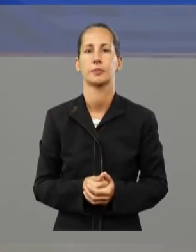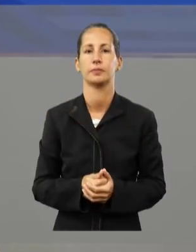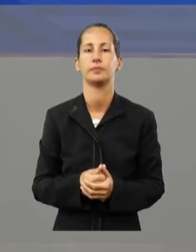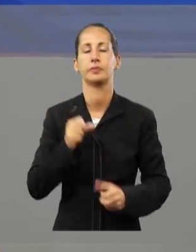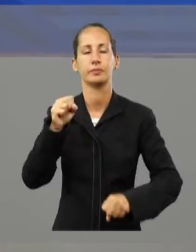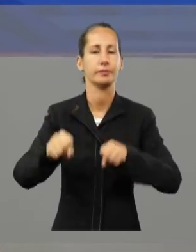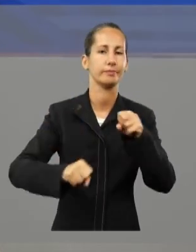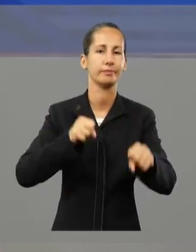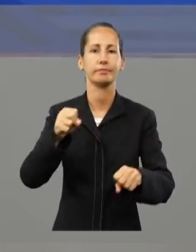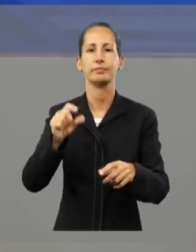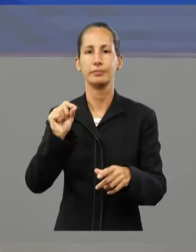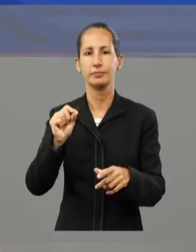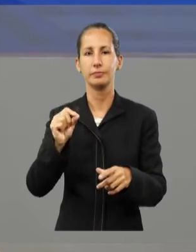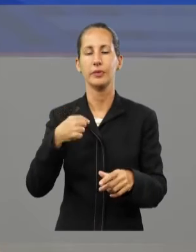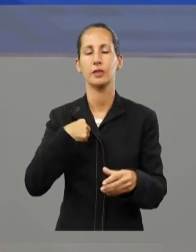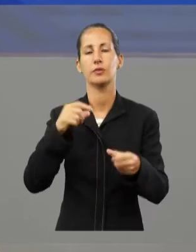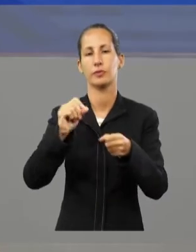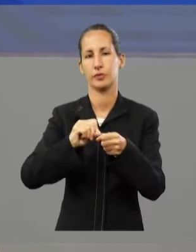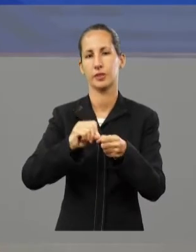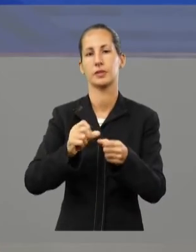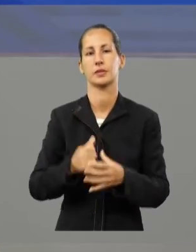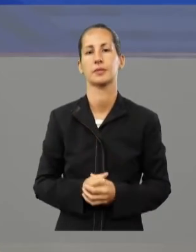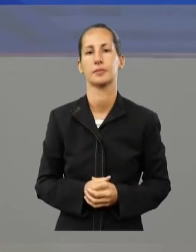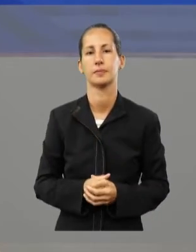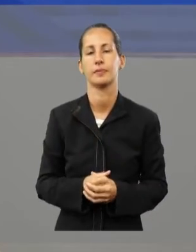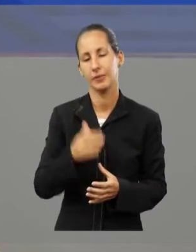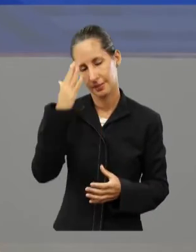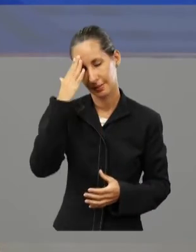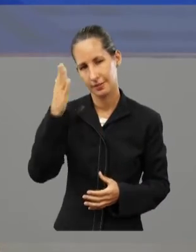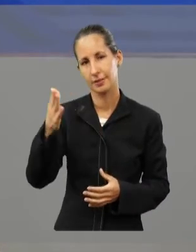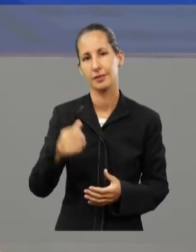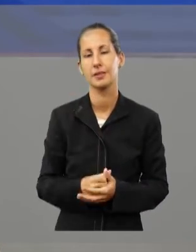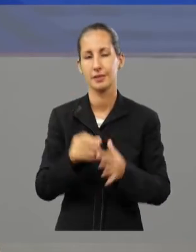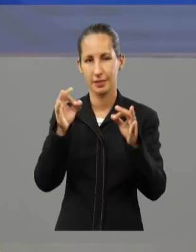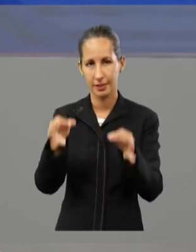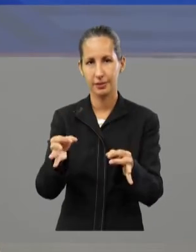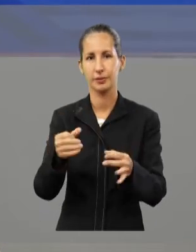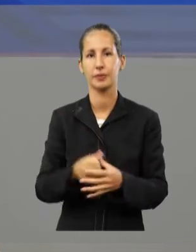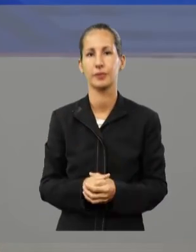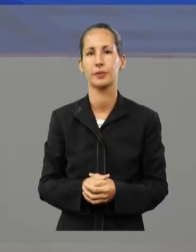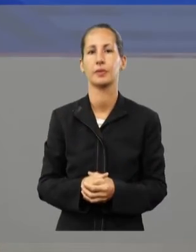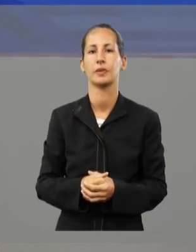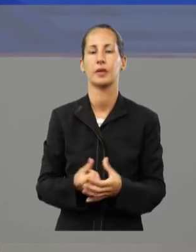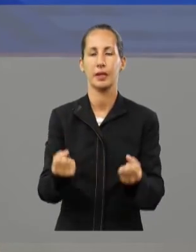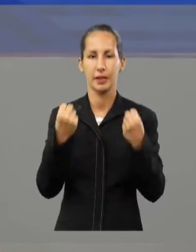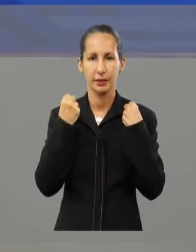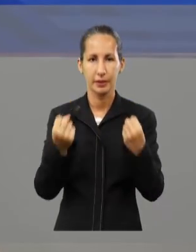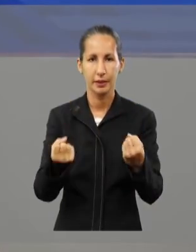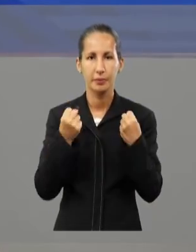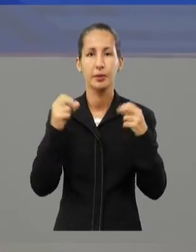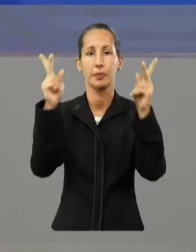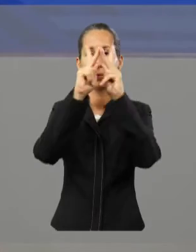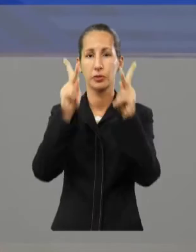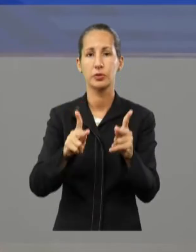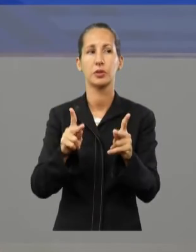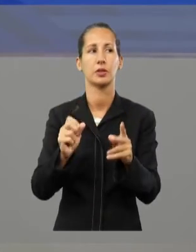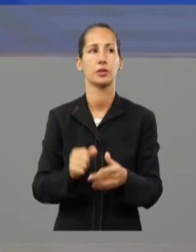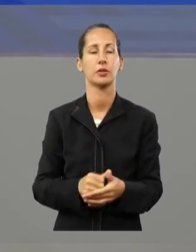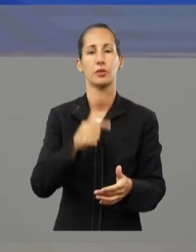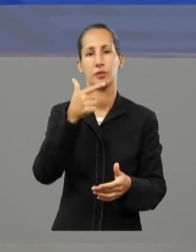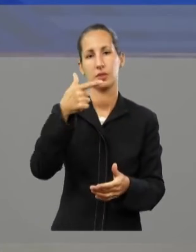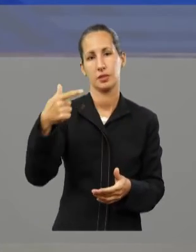bicicleta Ponta Negra, foi da que fez menina minha, tá certo? E a academia, sim, projeto,